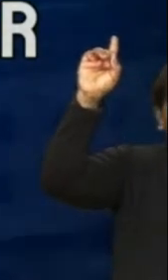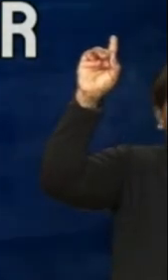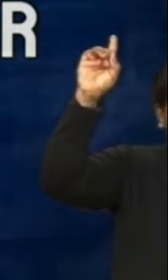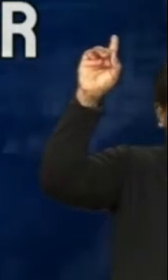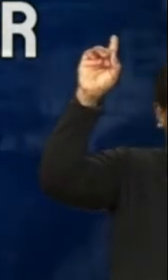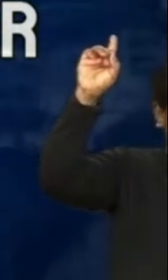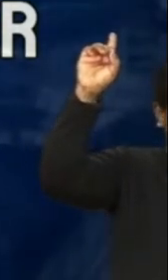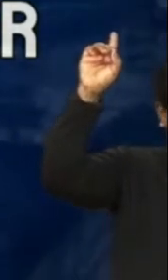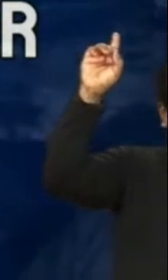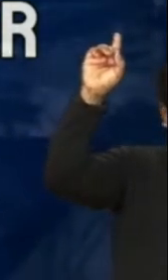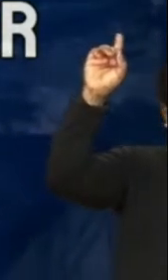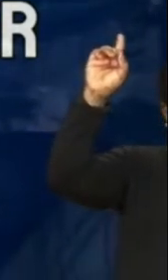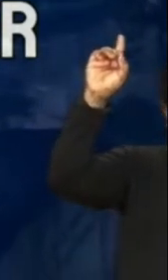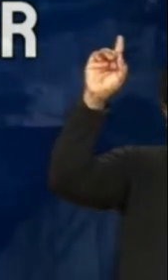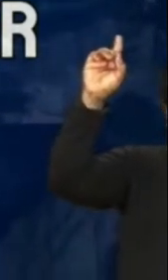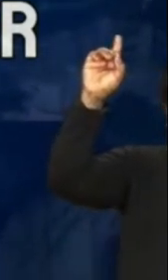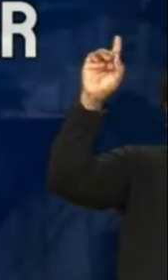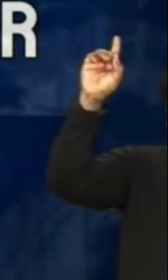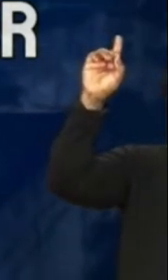os teus planos compreender,